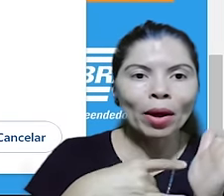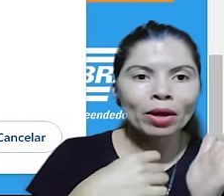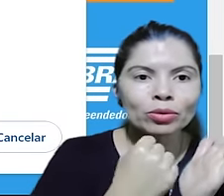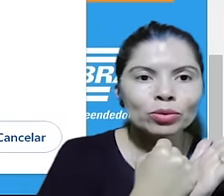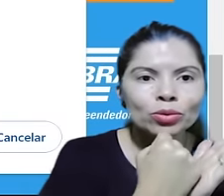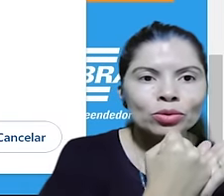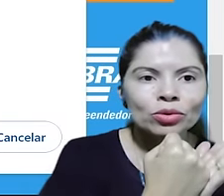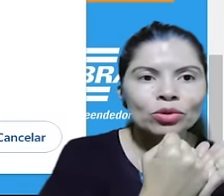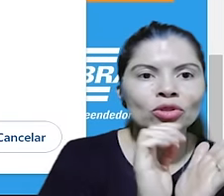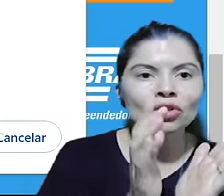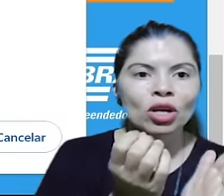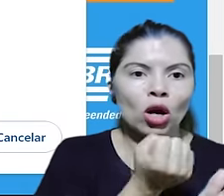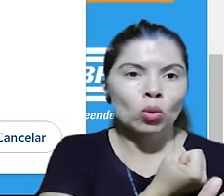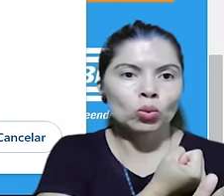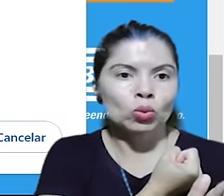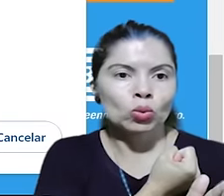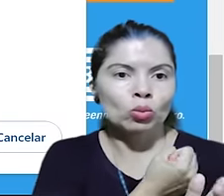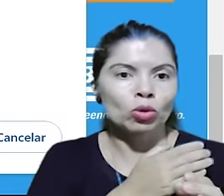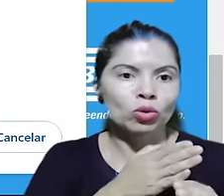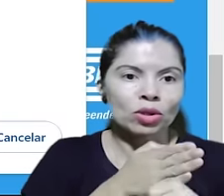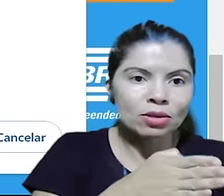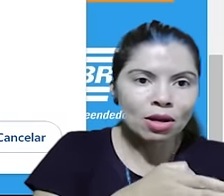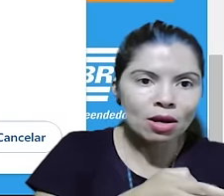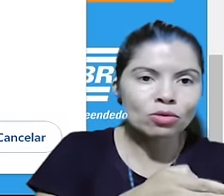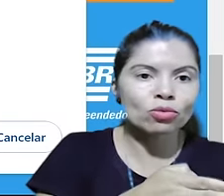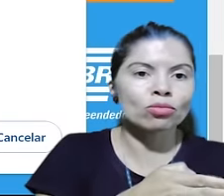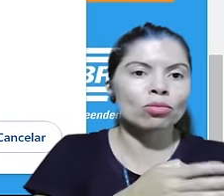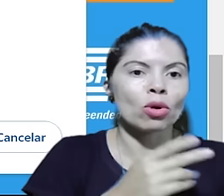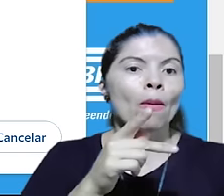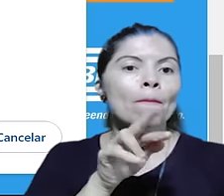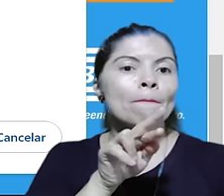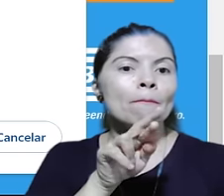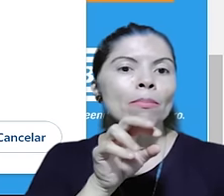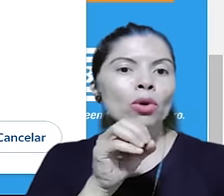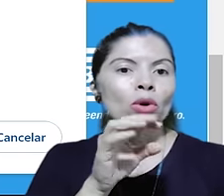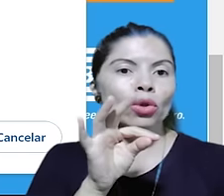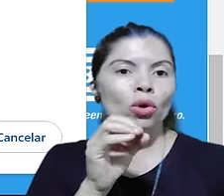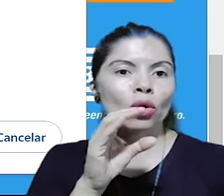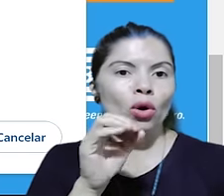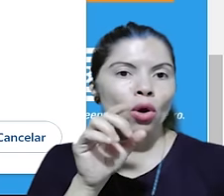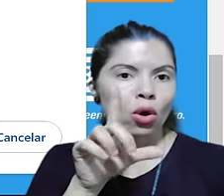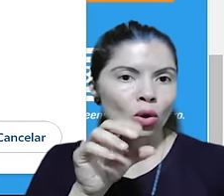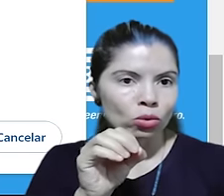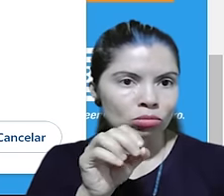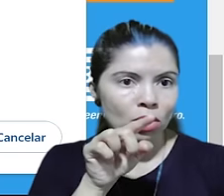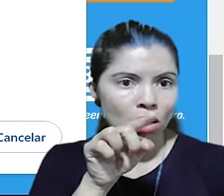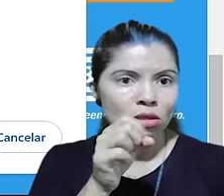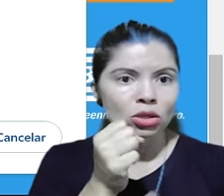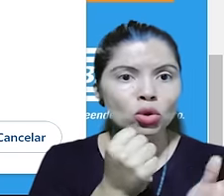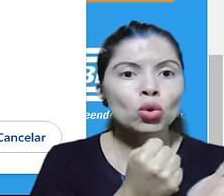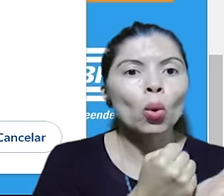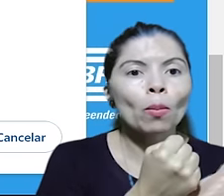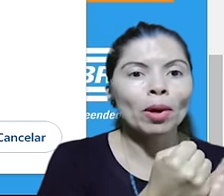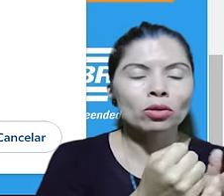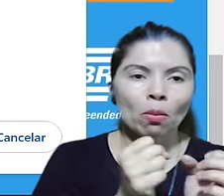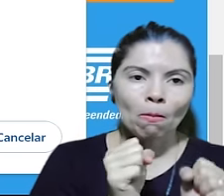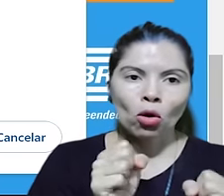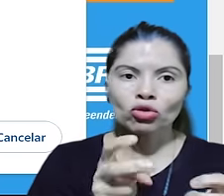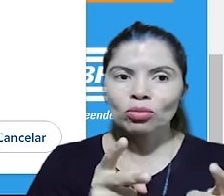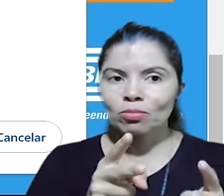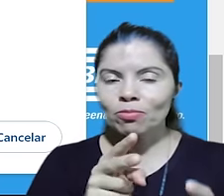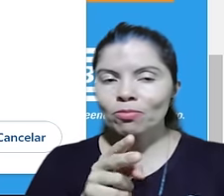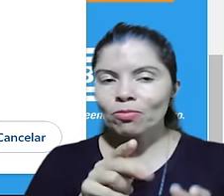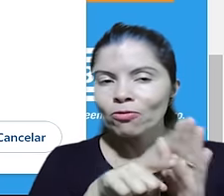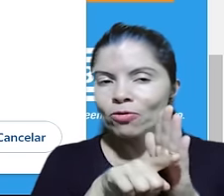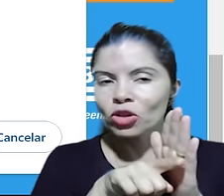traz a chave de acesso traz o número de protocolo esse documento se vocês quiserem observar ele no site acessa a parte